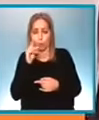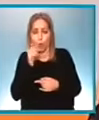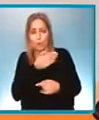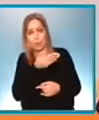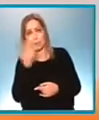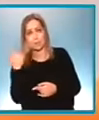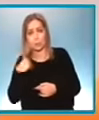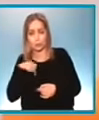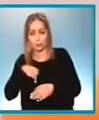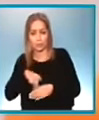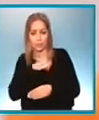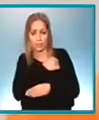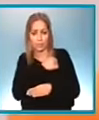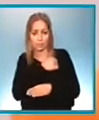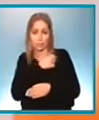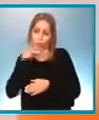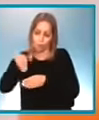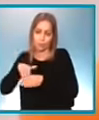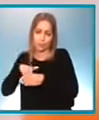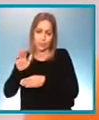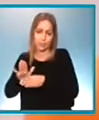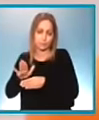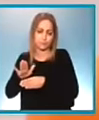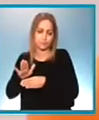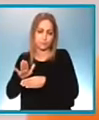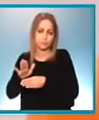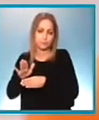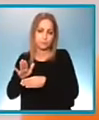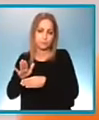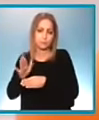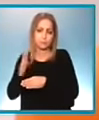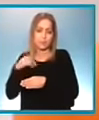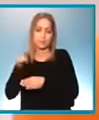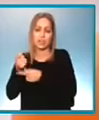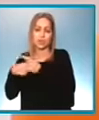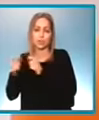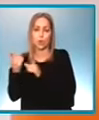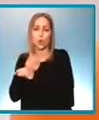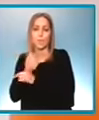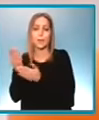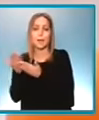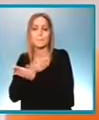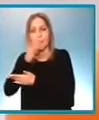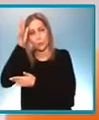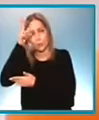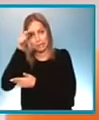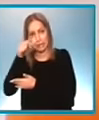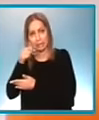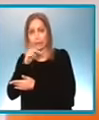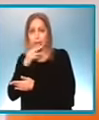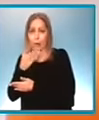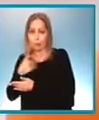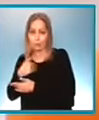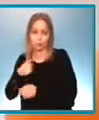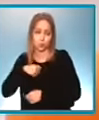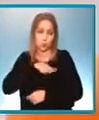casa. Ele disse, está bem, então vai lá numa loja comprar-me pão e leite. E eu fui e vi